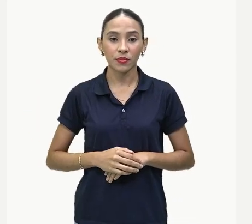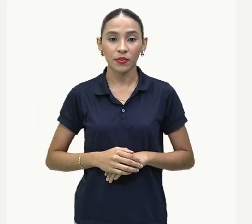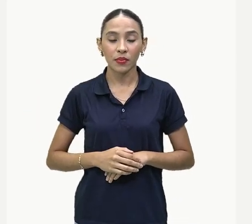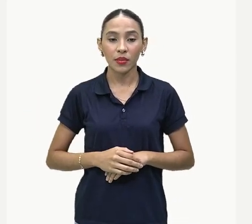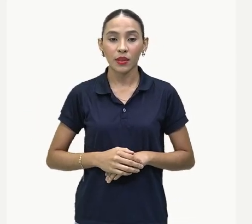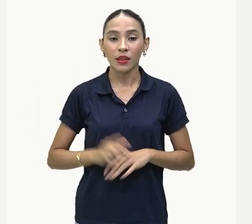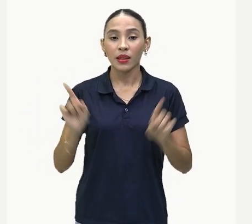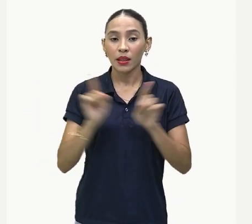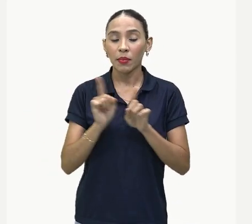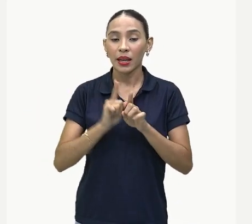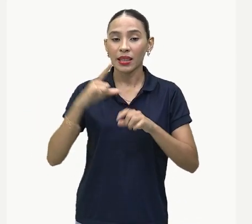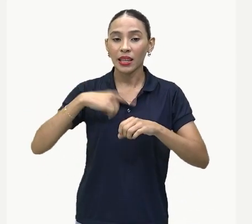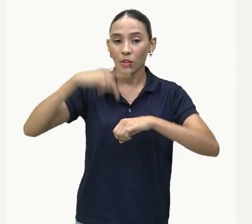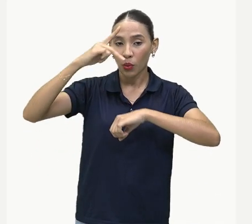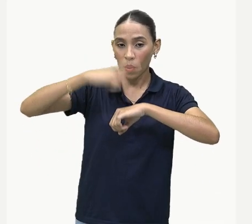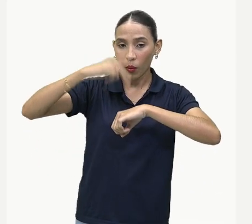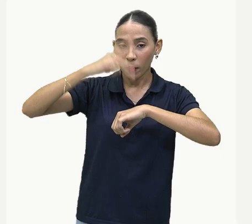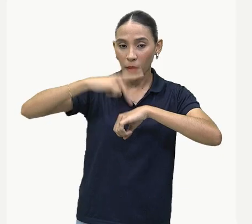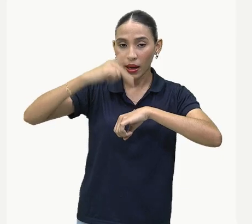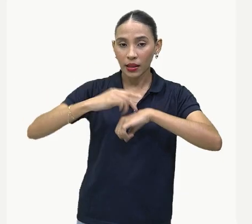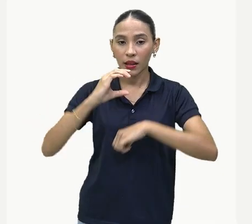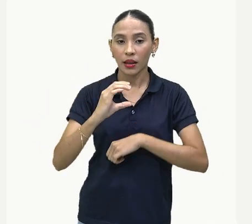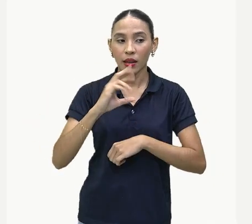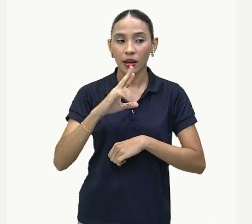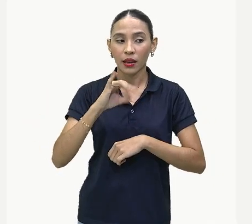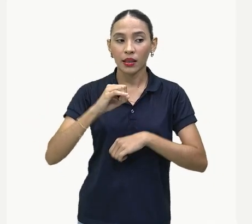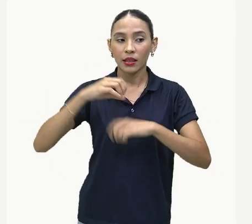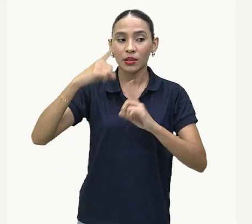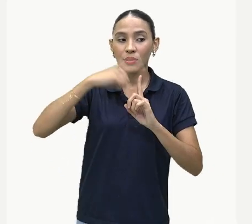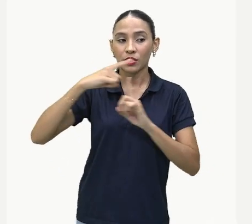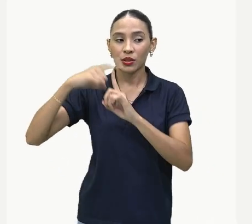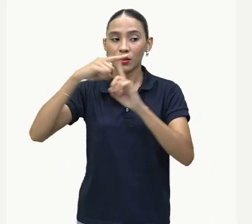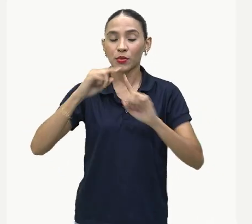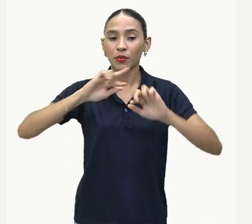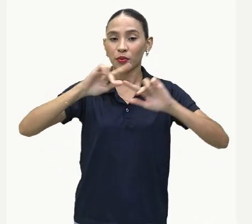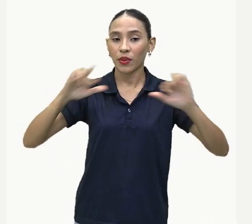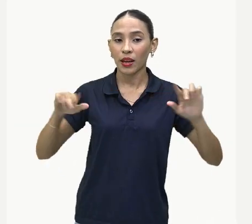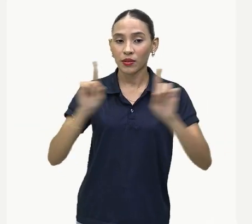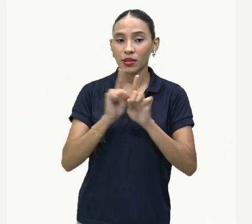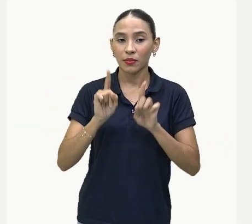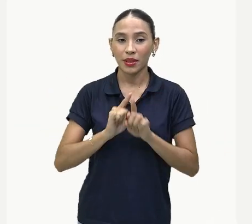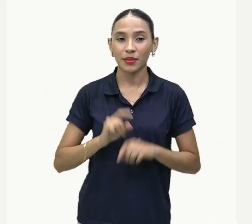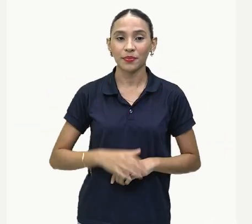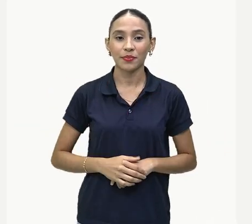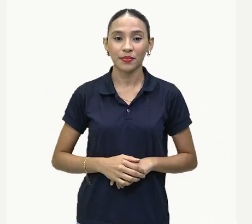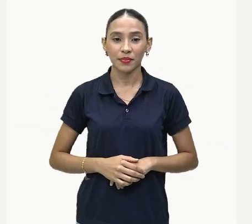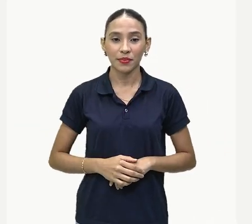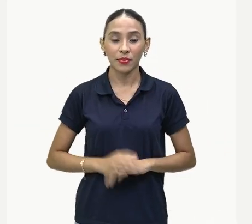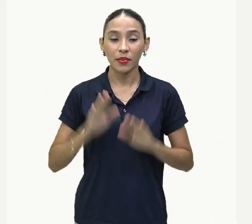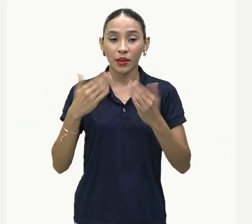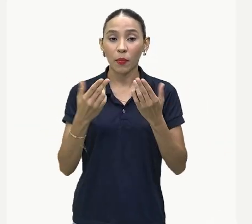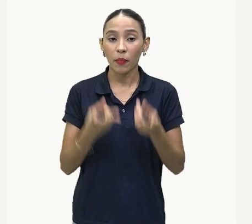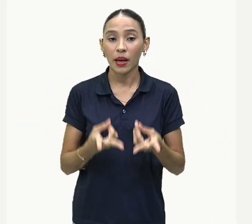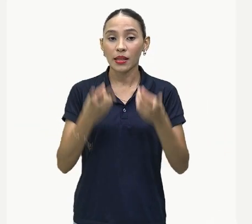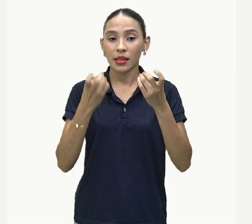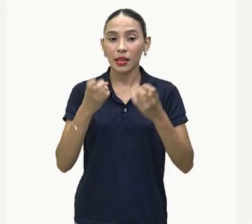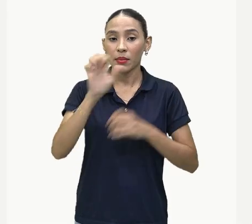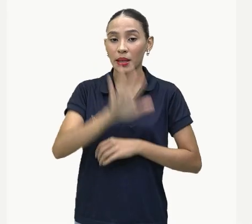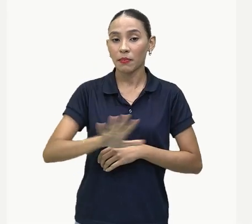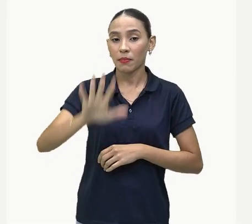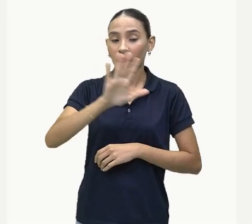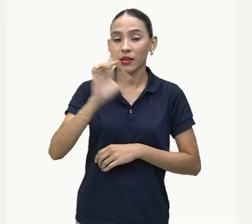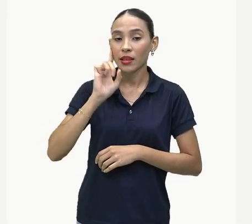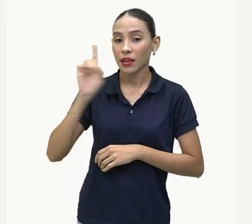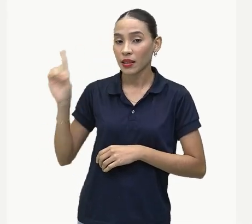com rochas cristalinas e sedimentares antigas. Então, observem no